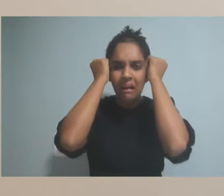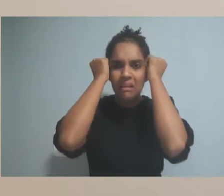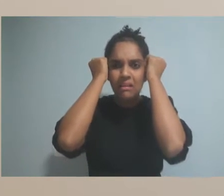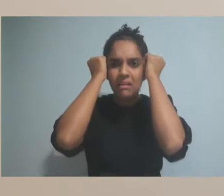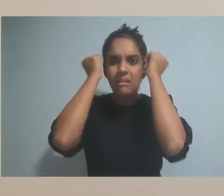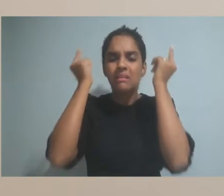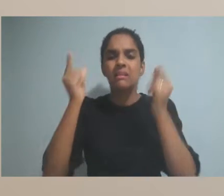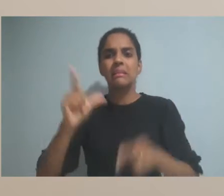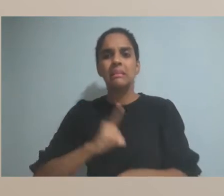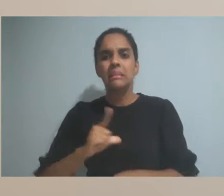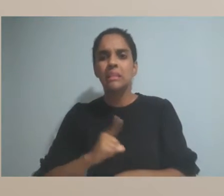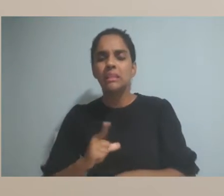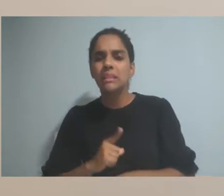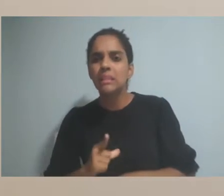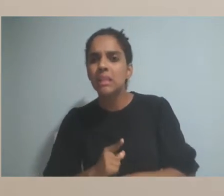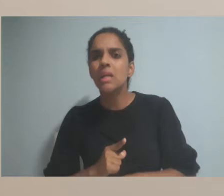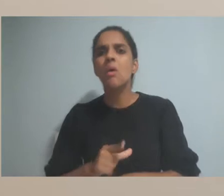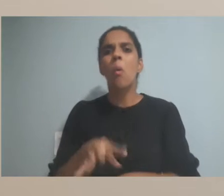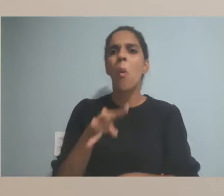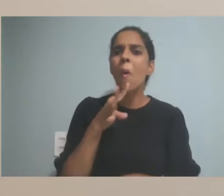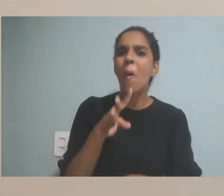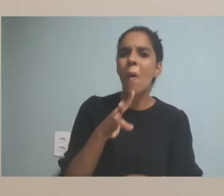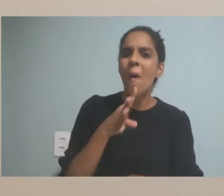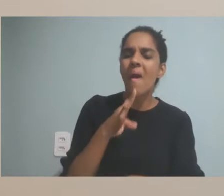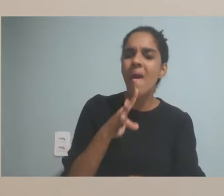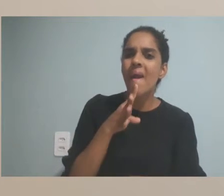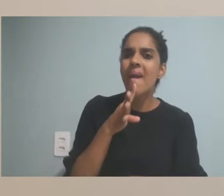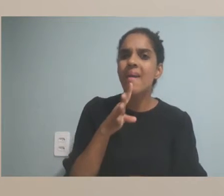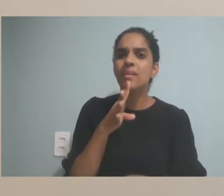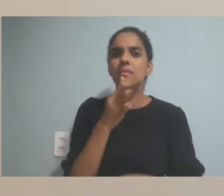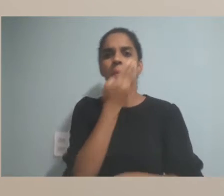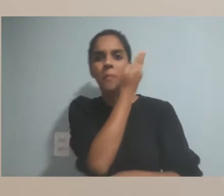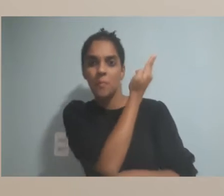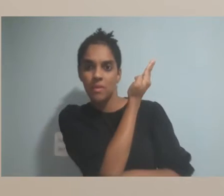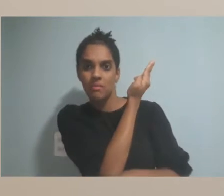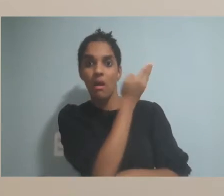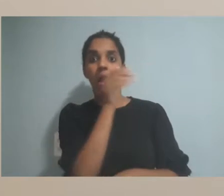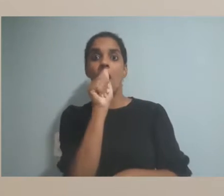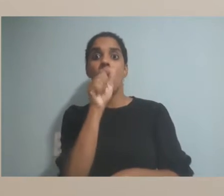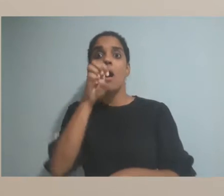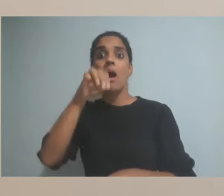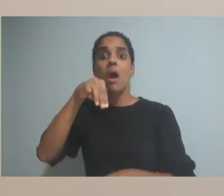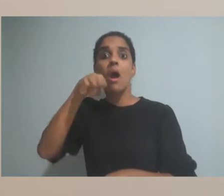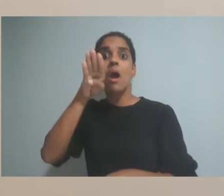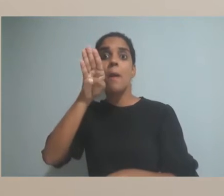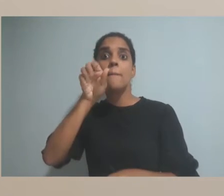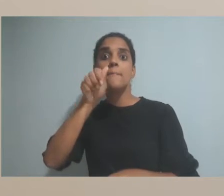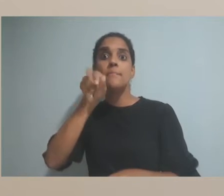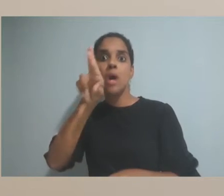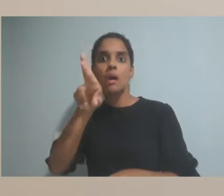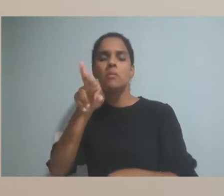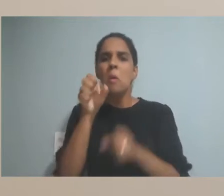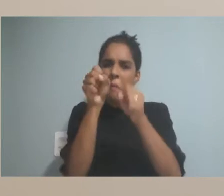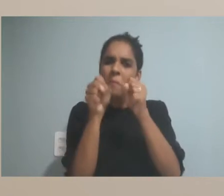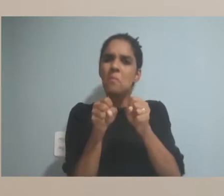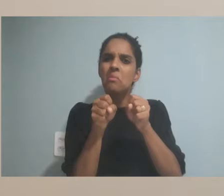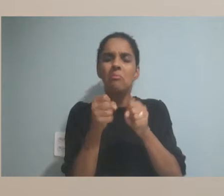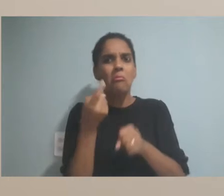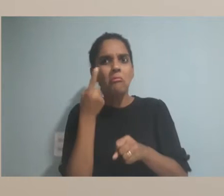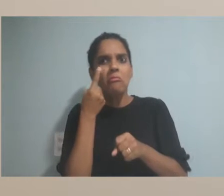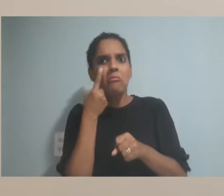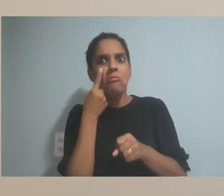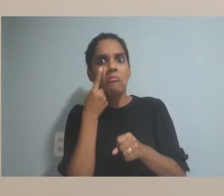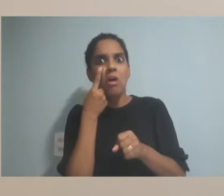na Grécia já se tinha conhecimento de que, ao atritar o âmbar, que é uma resina vegetal fóssil, era